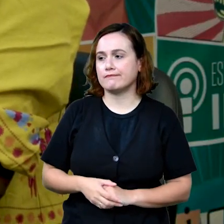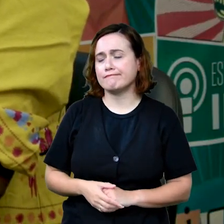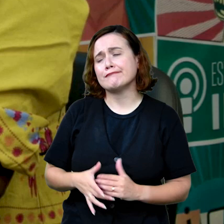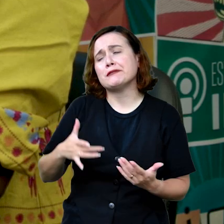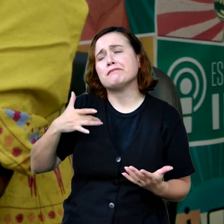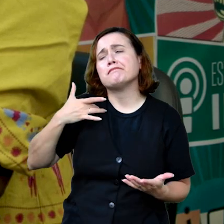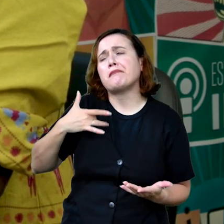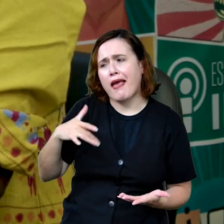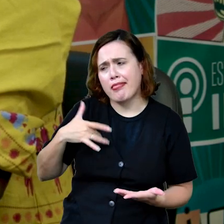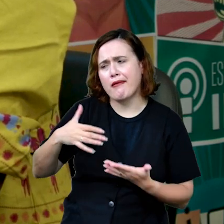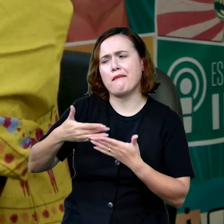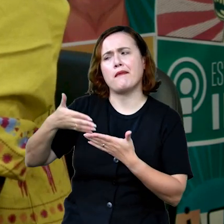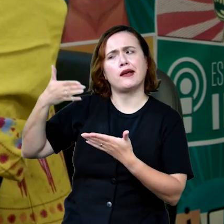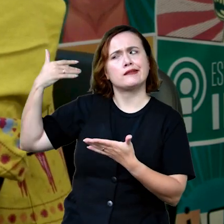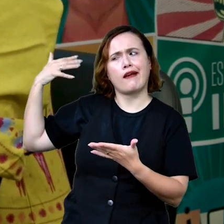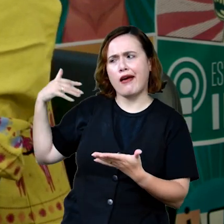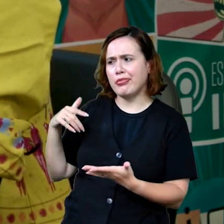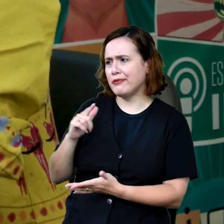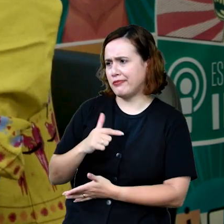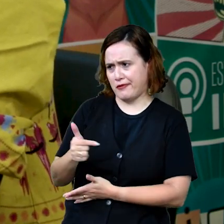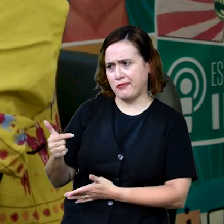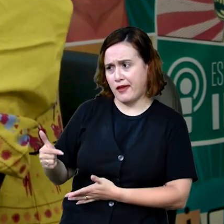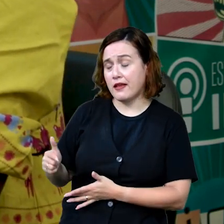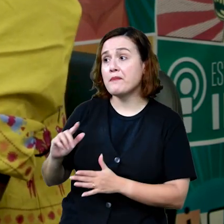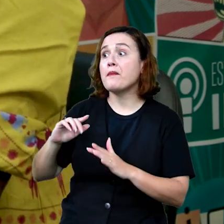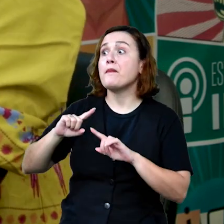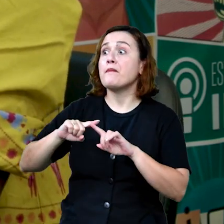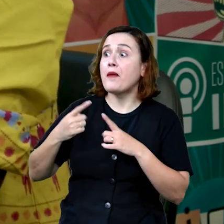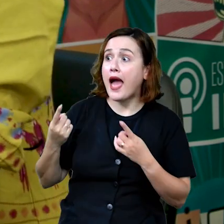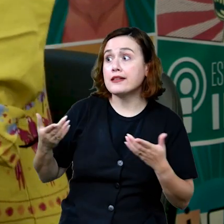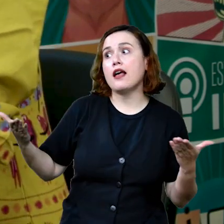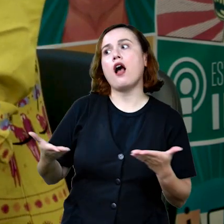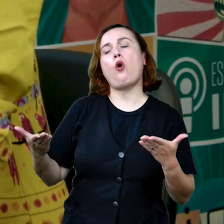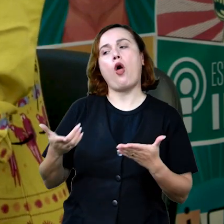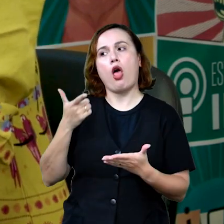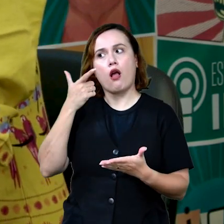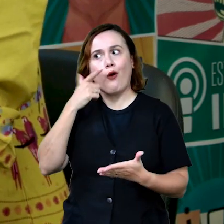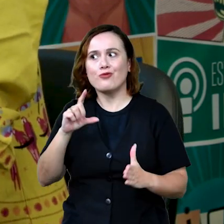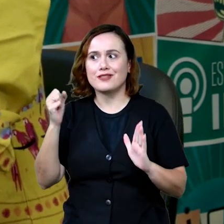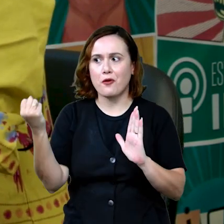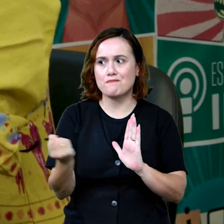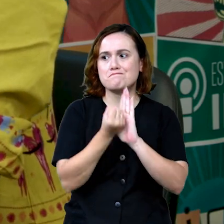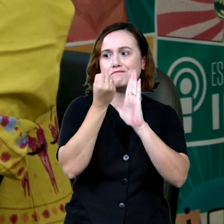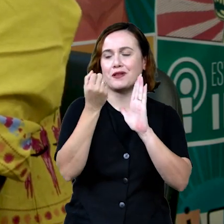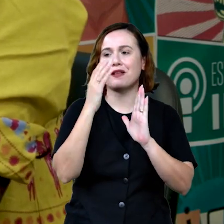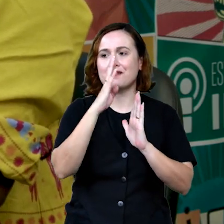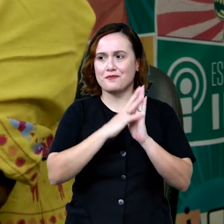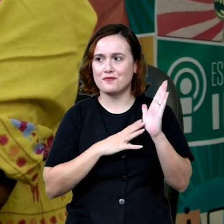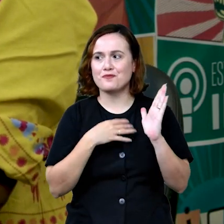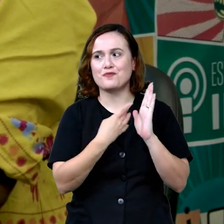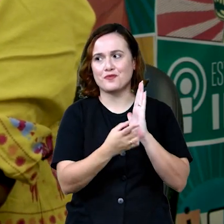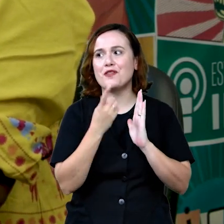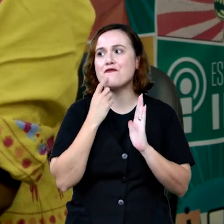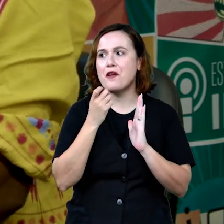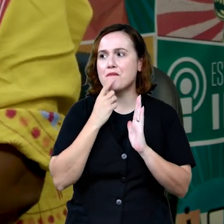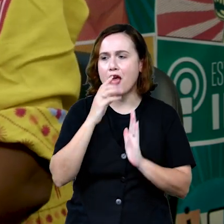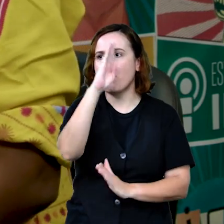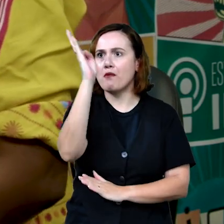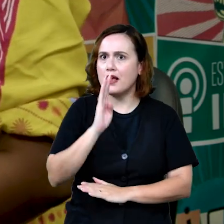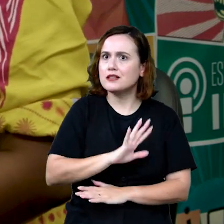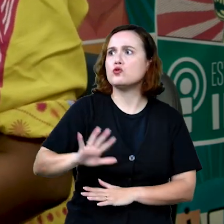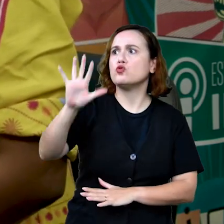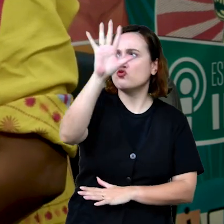né, o 20 de novembro tenha se tornado um feriado nacional, mas ainda bem que se tornou ainda há tempo. Eu acho que